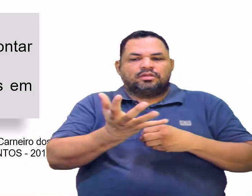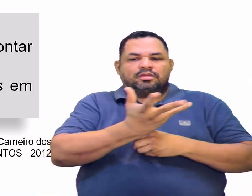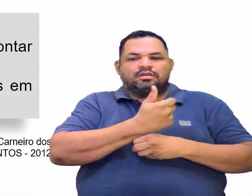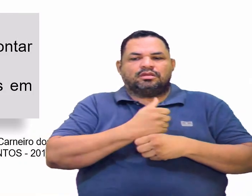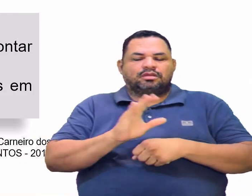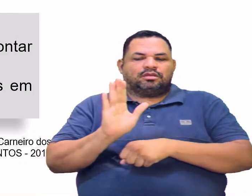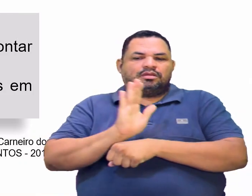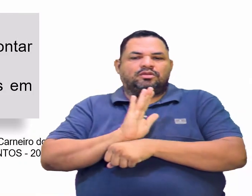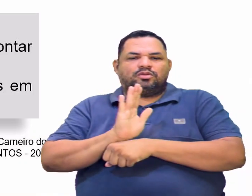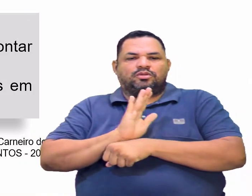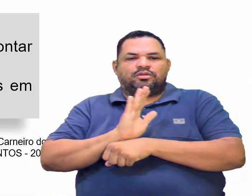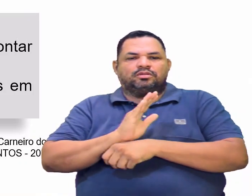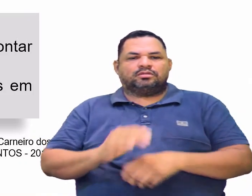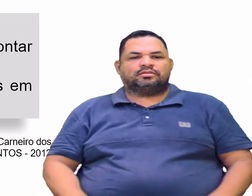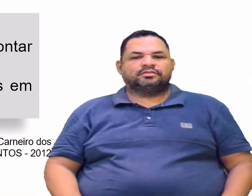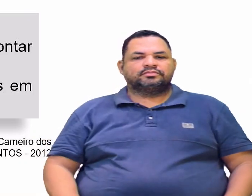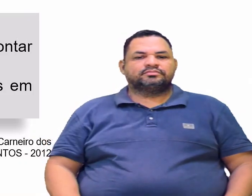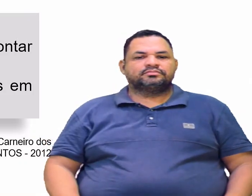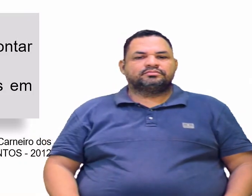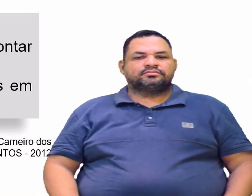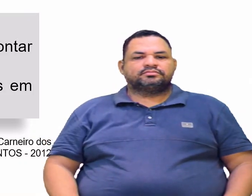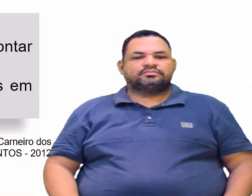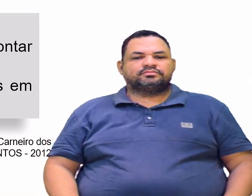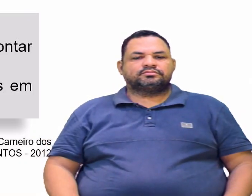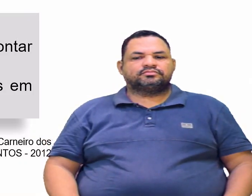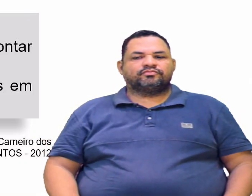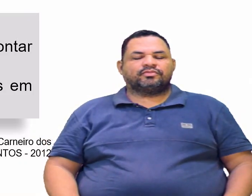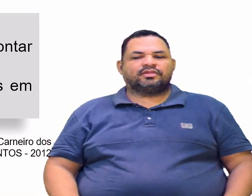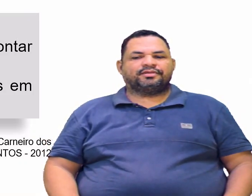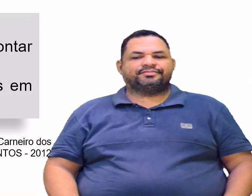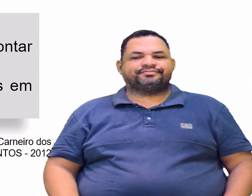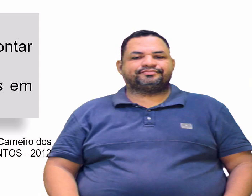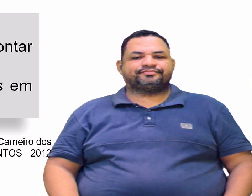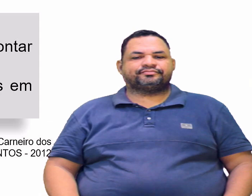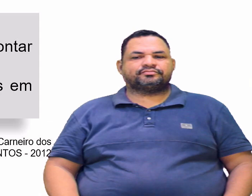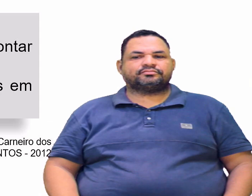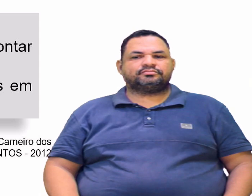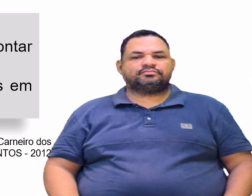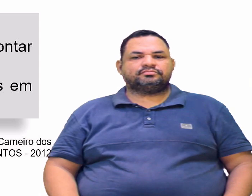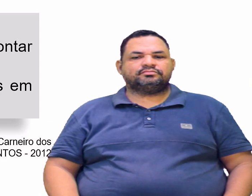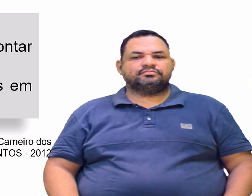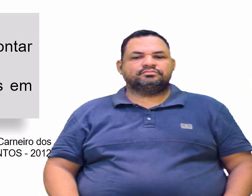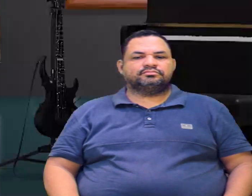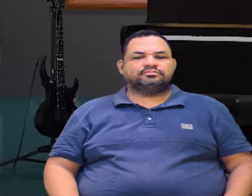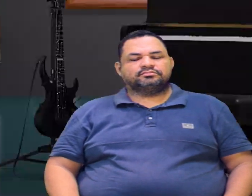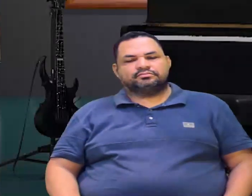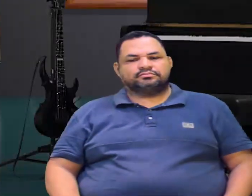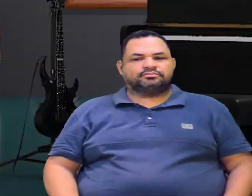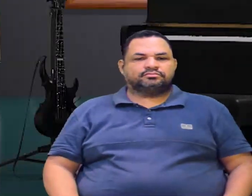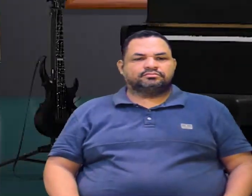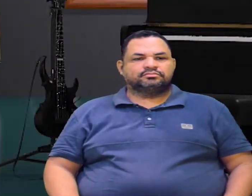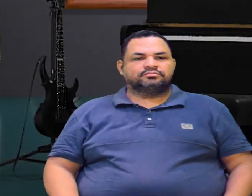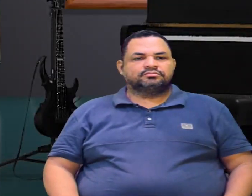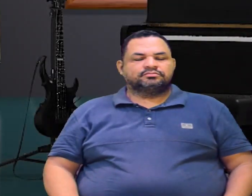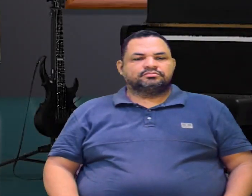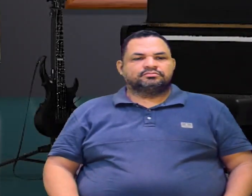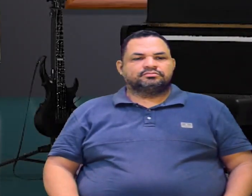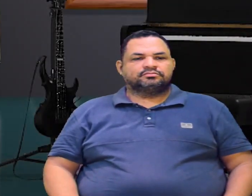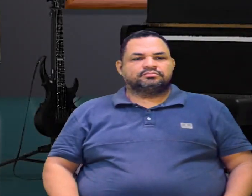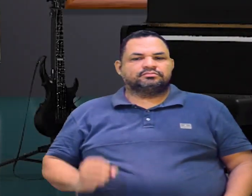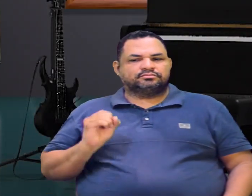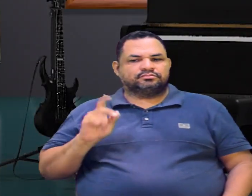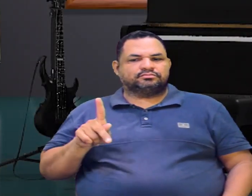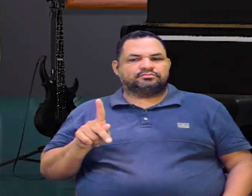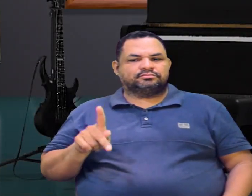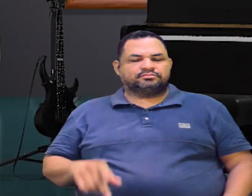tá? Então, eu vou mostrar para vocês aqui. Vamos lá. Volta para mim aqui para eu mostrar para vocês,